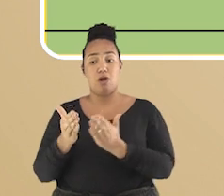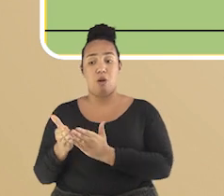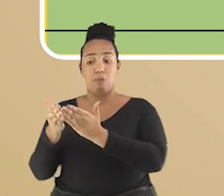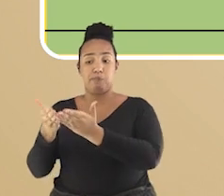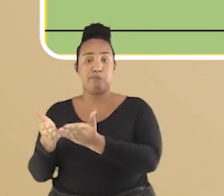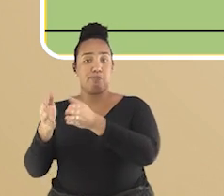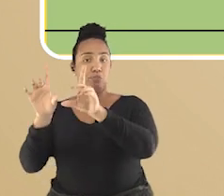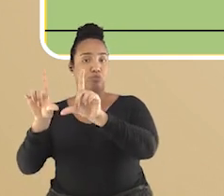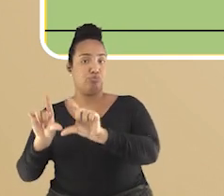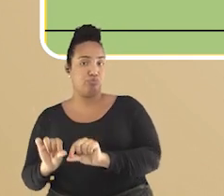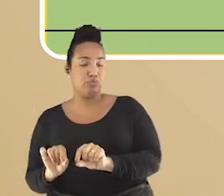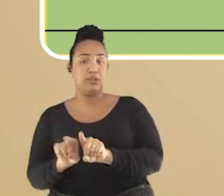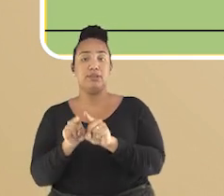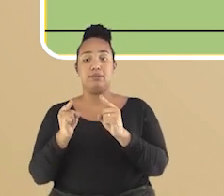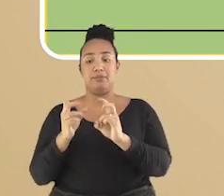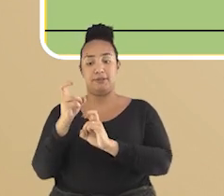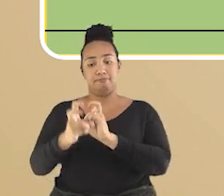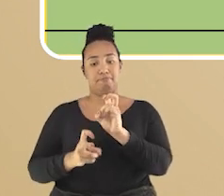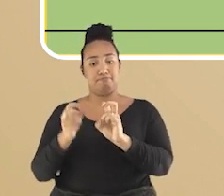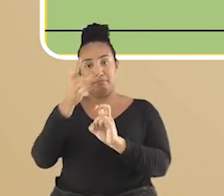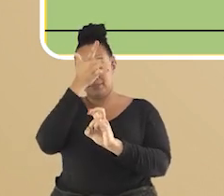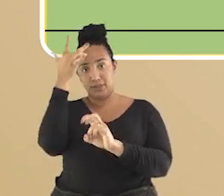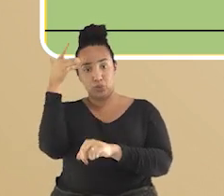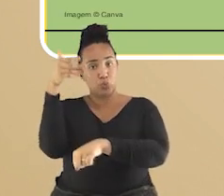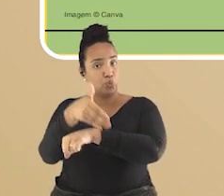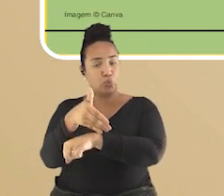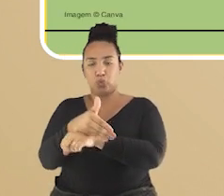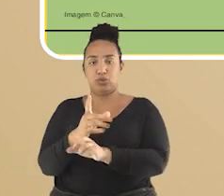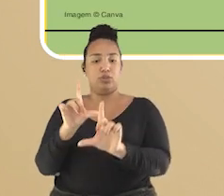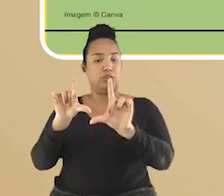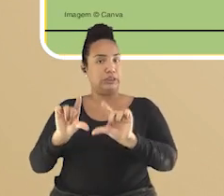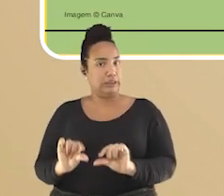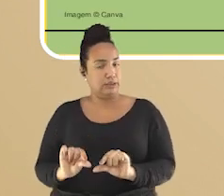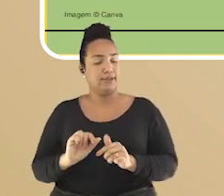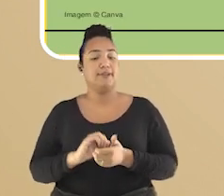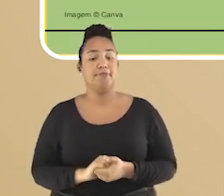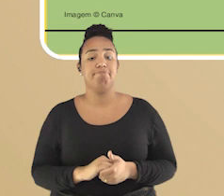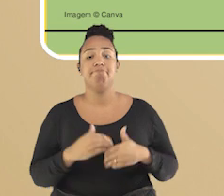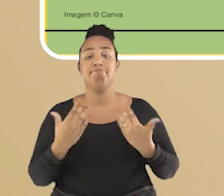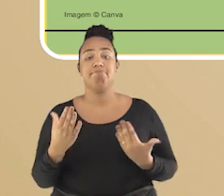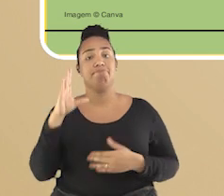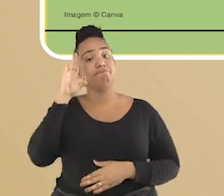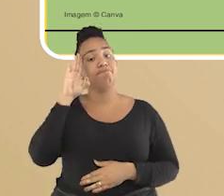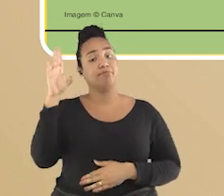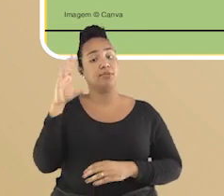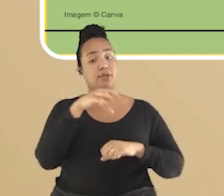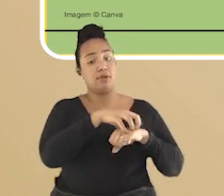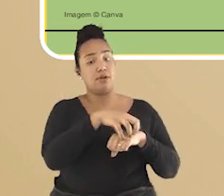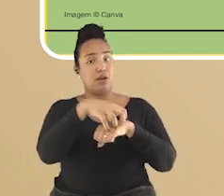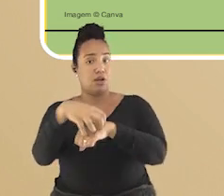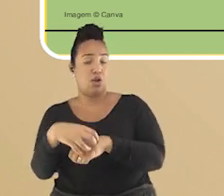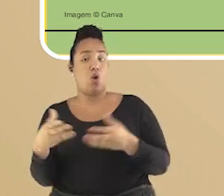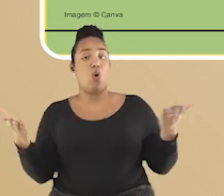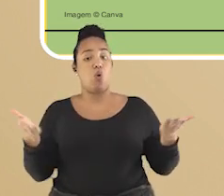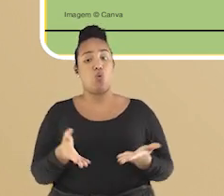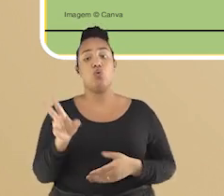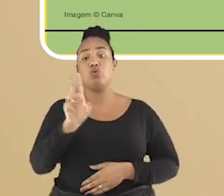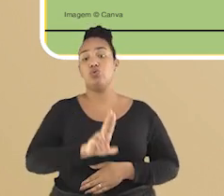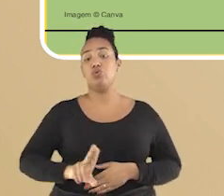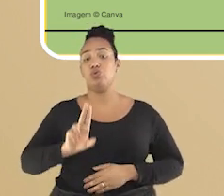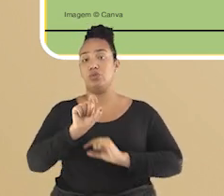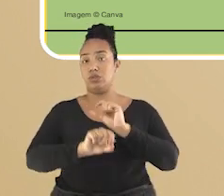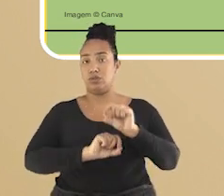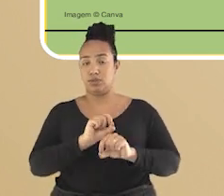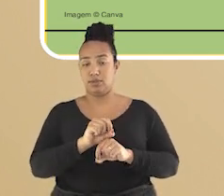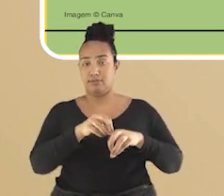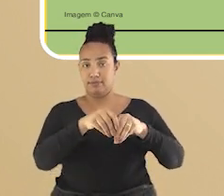das ferrovias para deslocamento de pessoas. Os principais meios de transporte que são utilizados hoje são